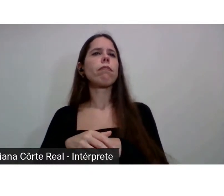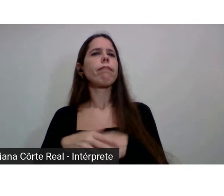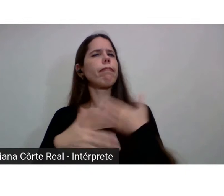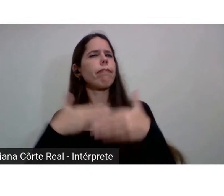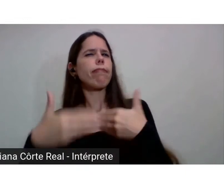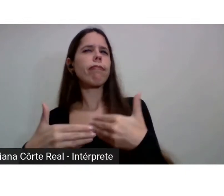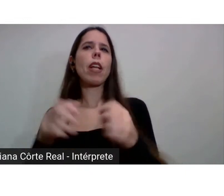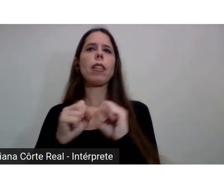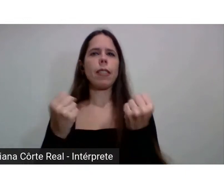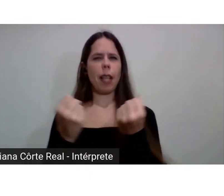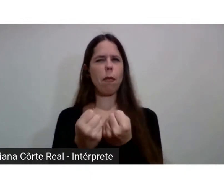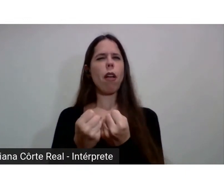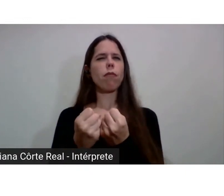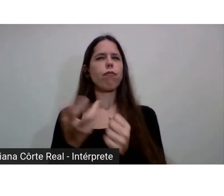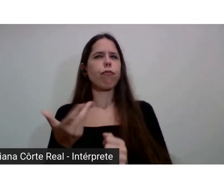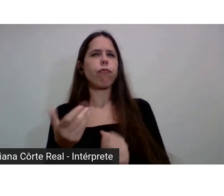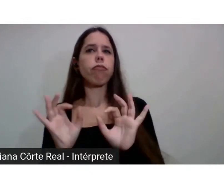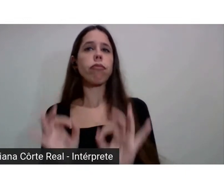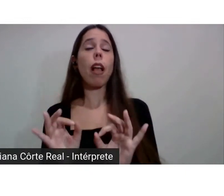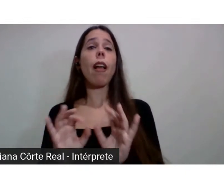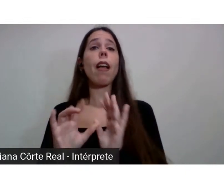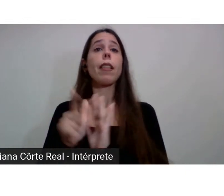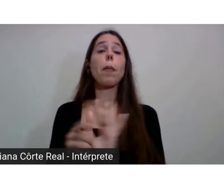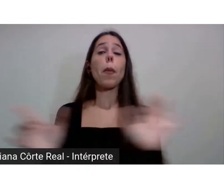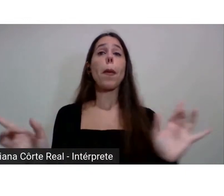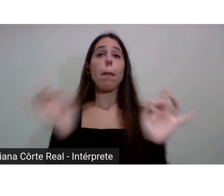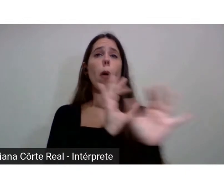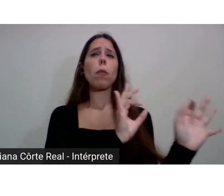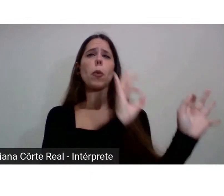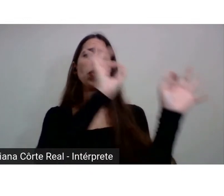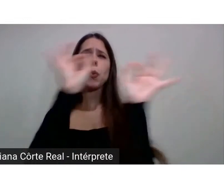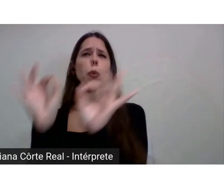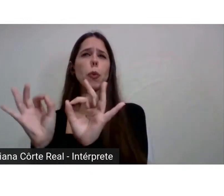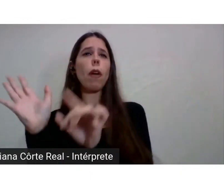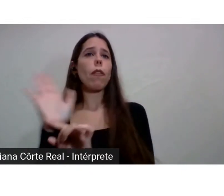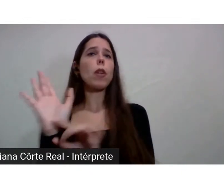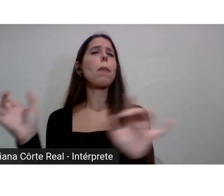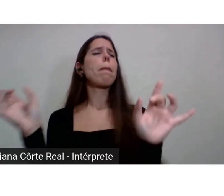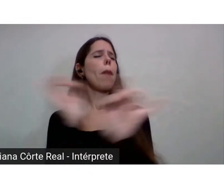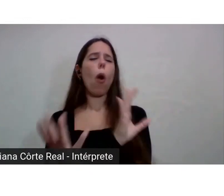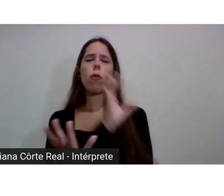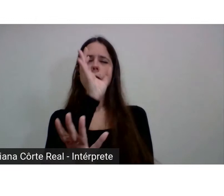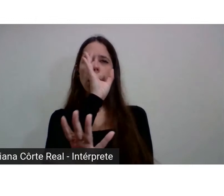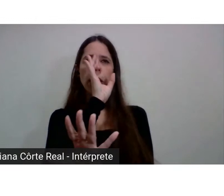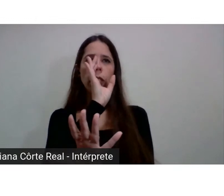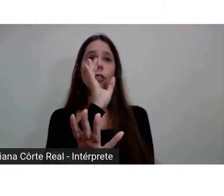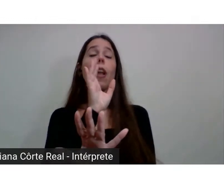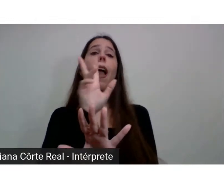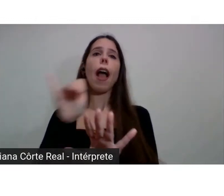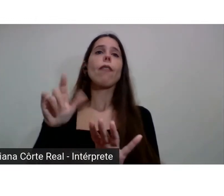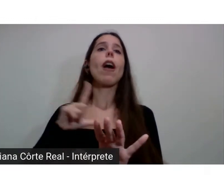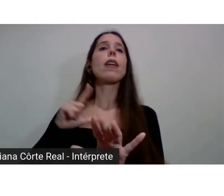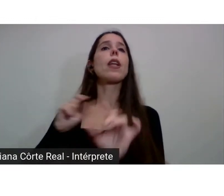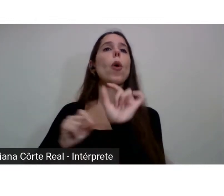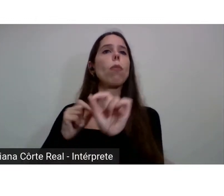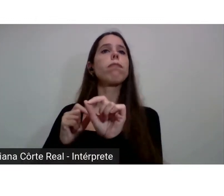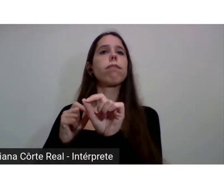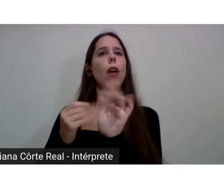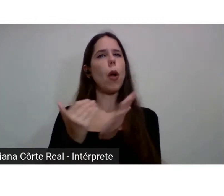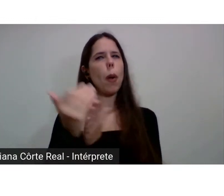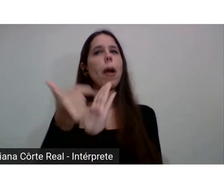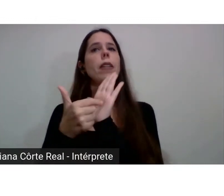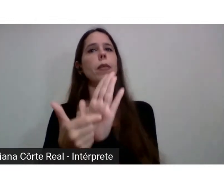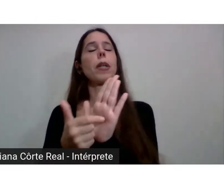o vídeo, entraremos com a apresentação, a discussão do professor José Marcelino e